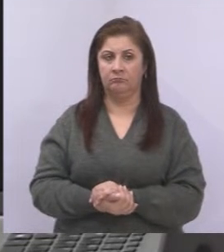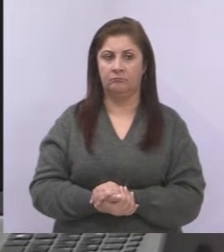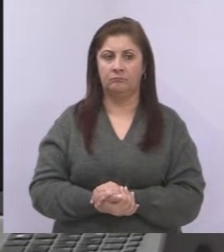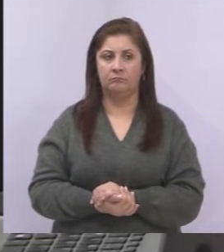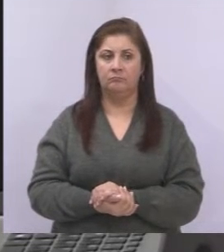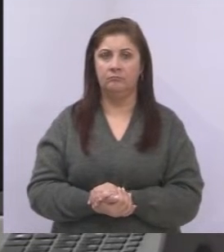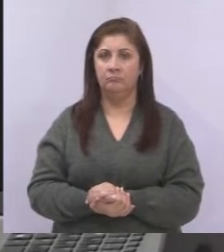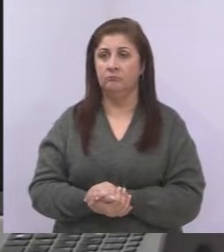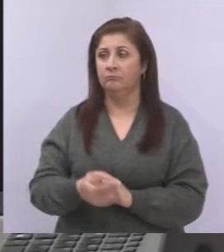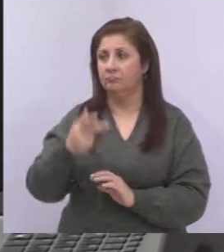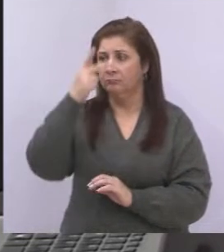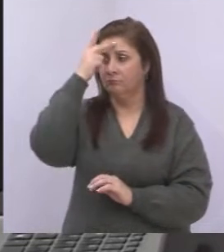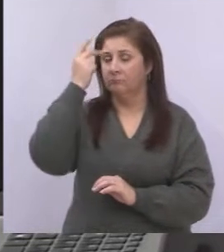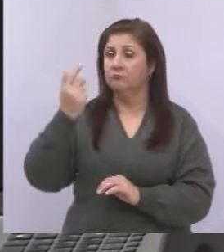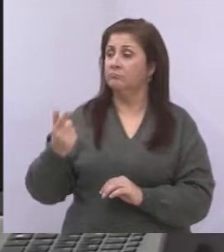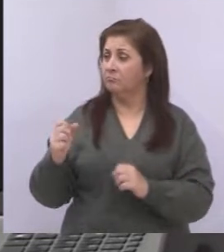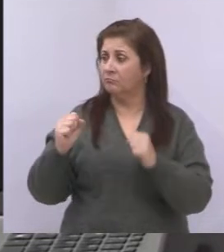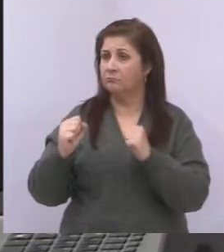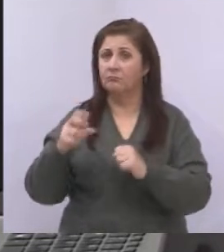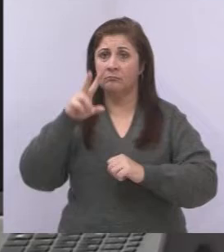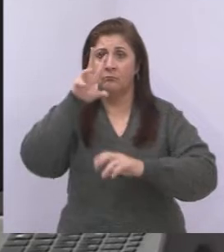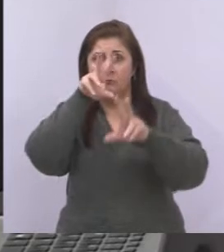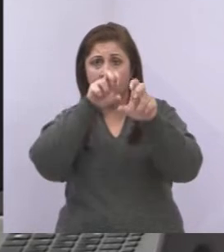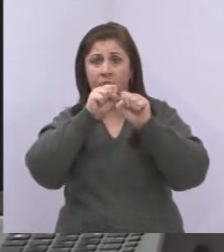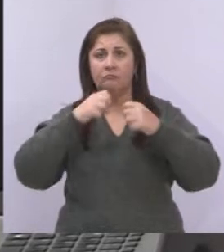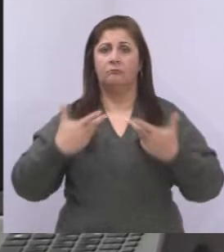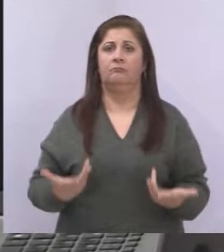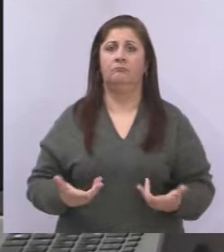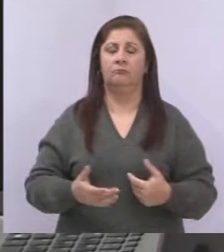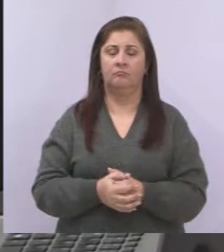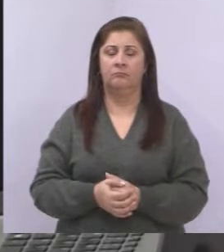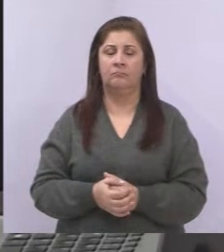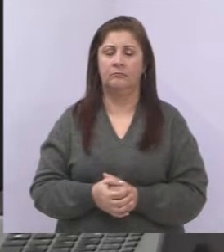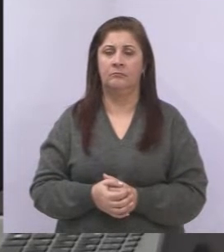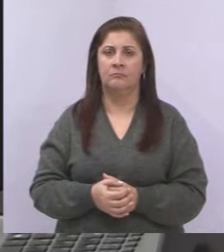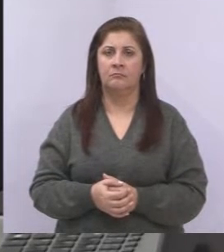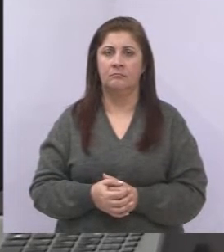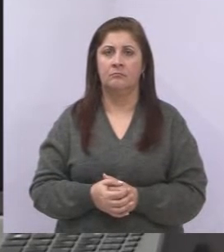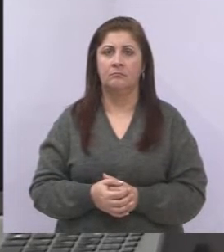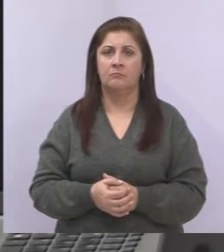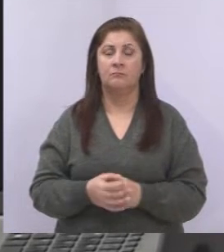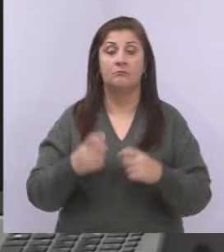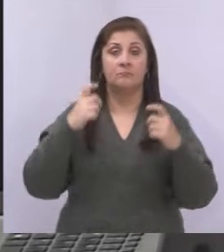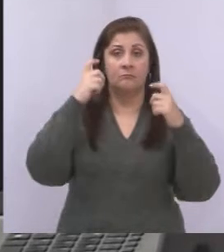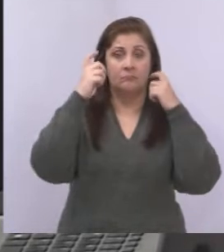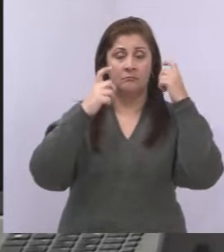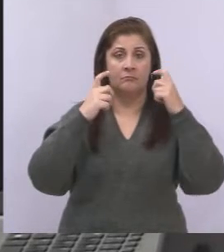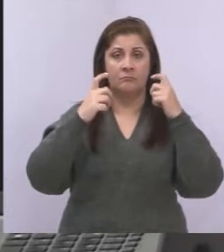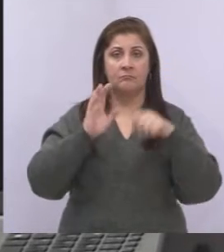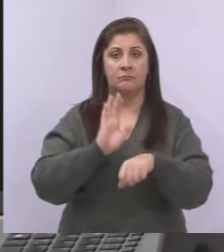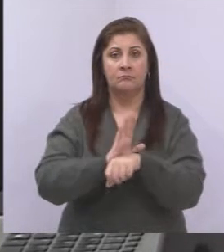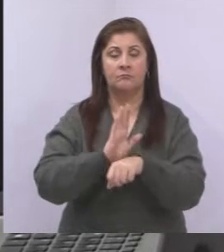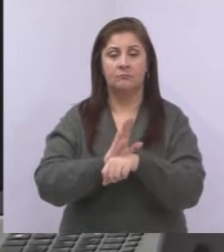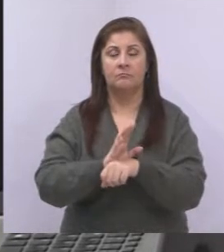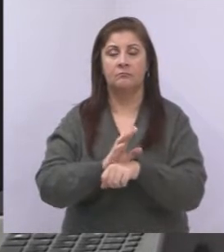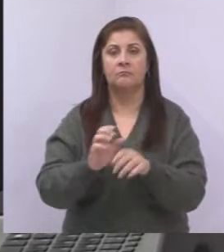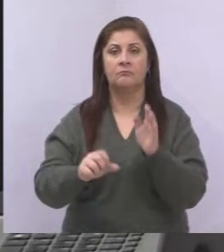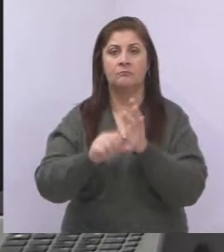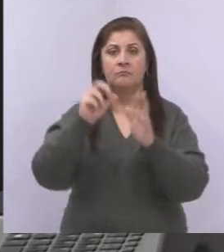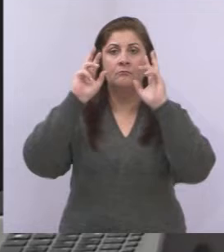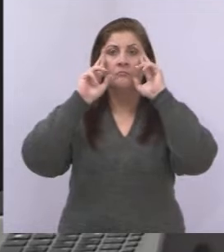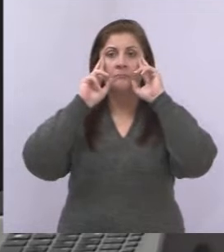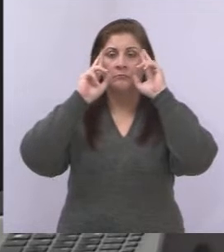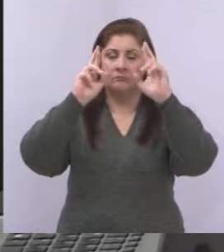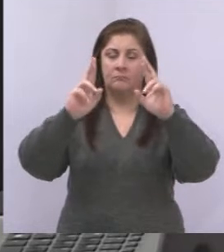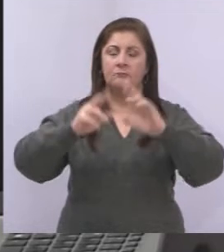com pessoas com mais condições à sua frente. Então, o nosso intuito é que seja respeitada a